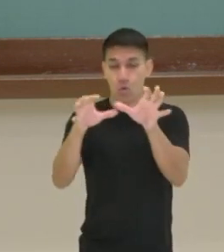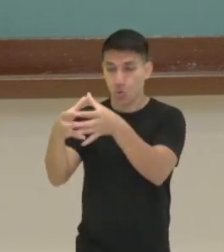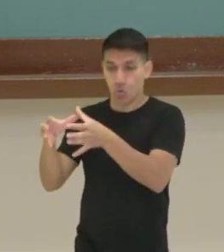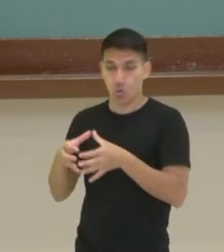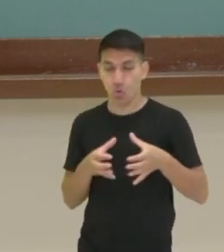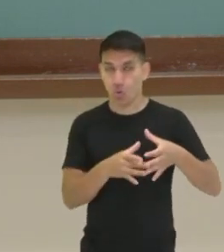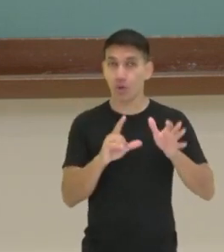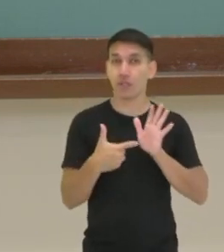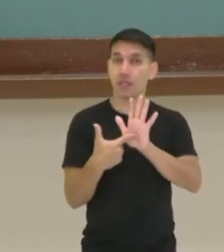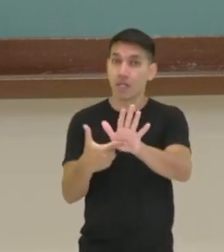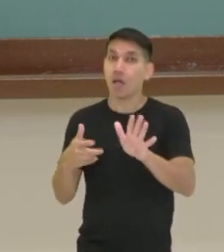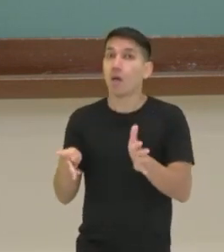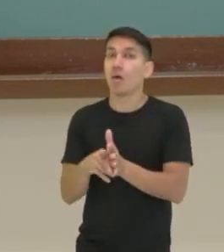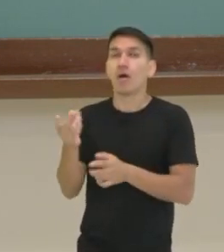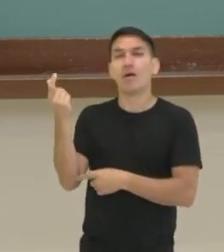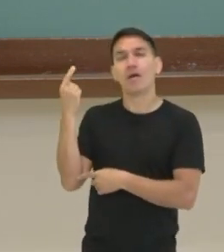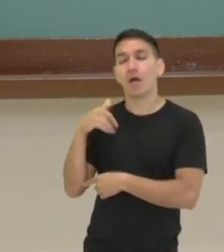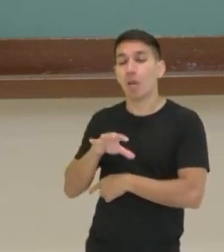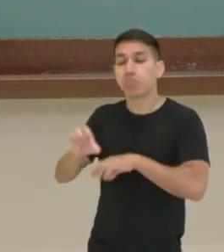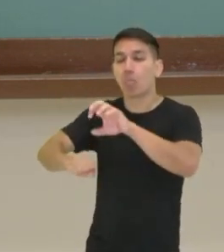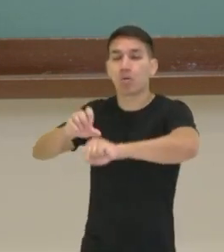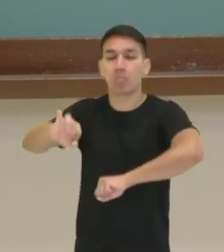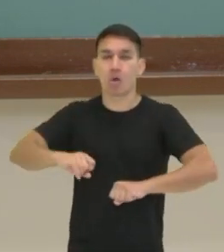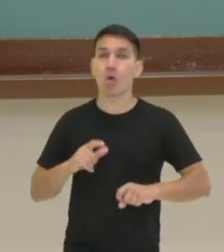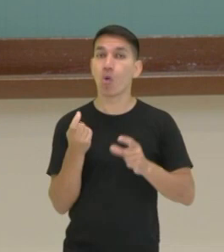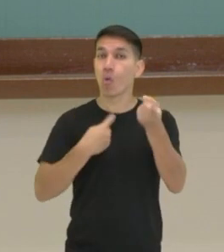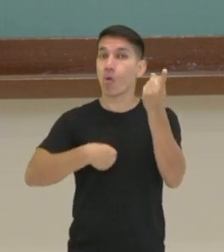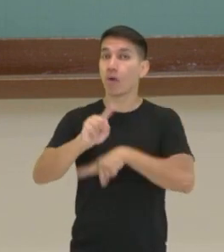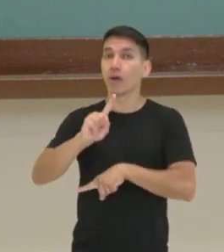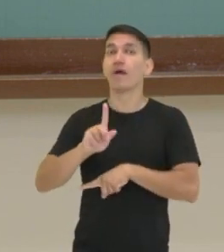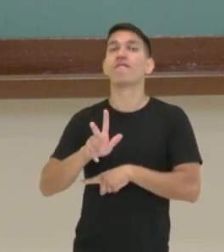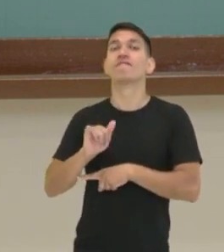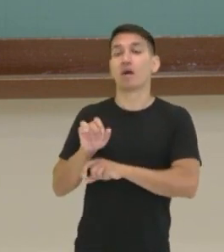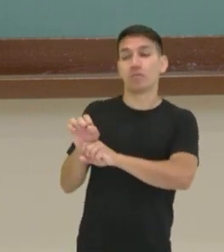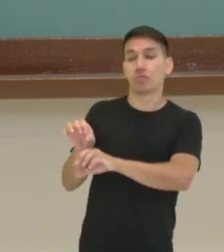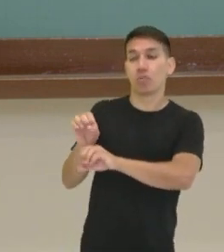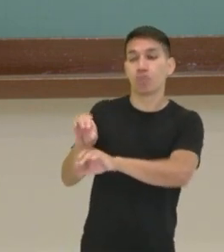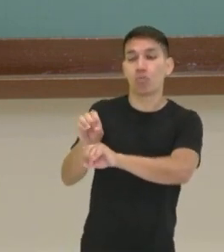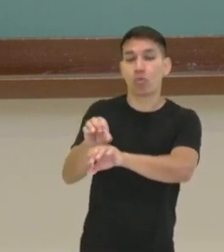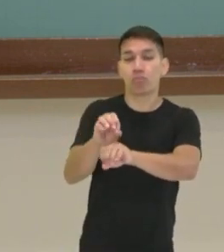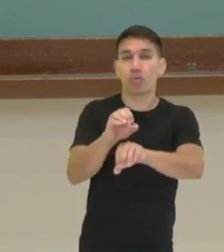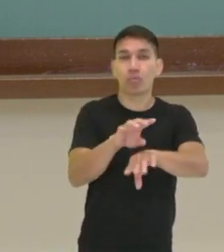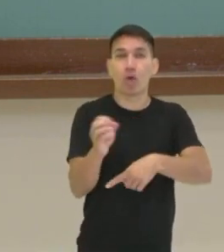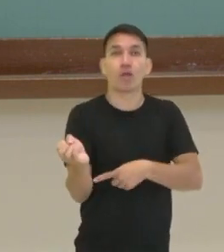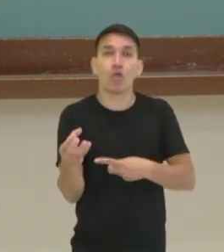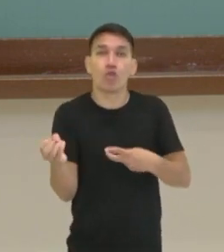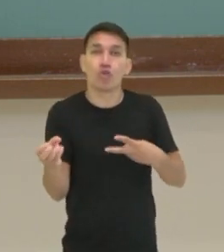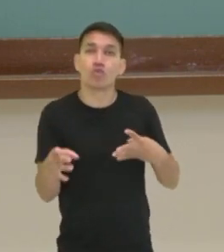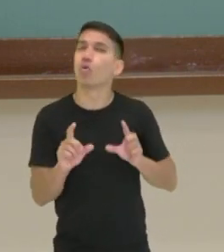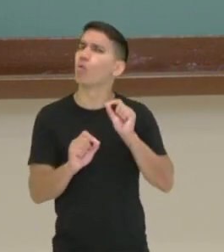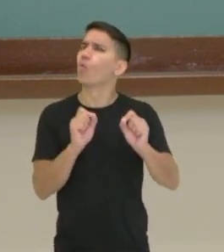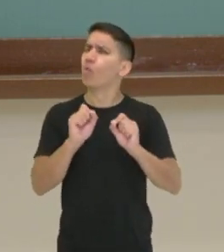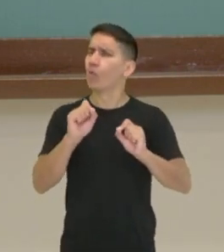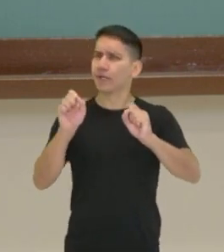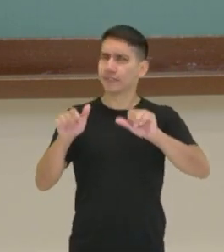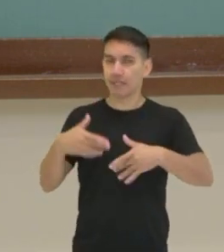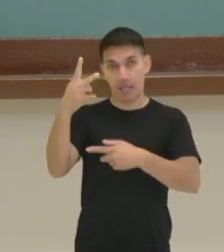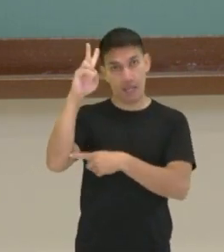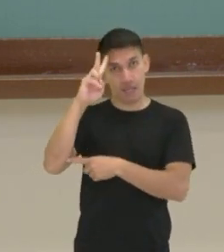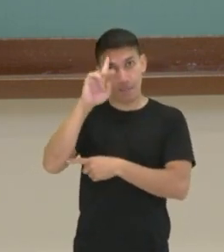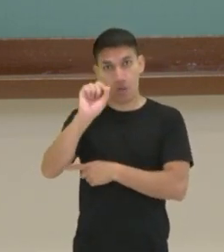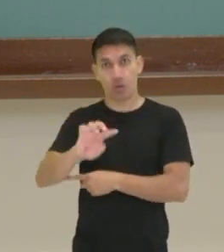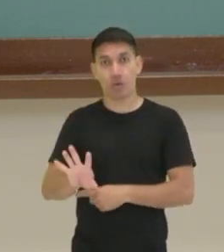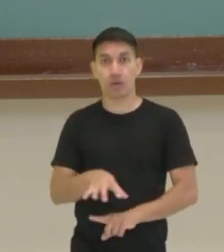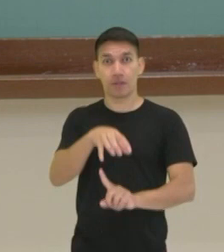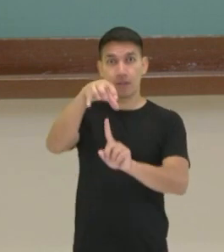foram conquistadas e gradativamente ia sendo passado para elas o sistema novo. Lembrando para vocês que Carlos